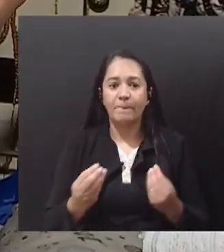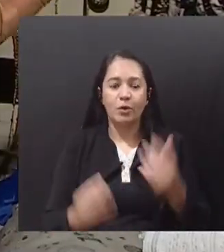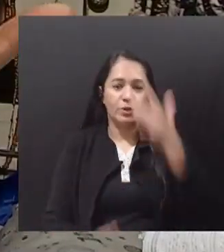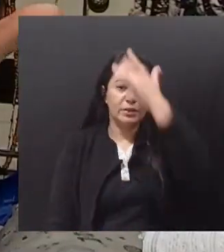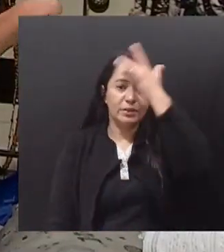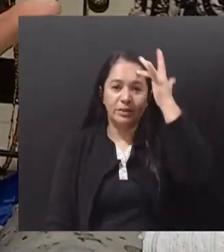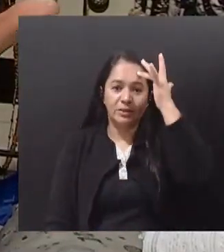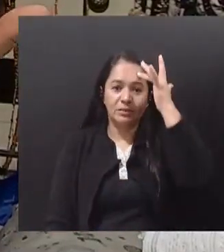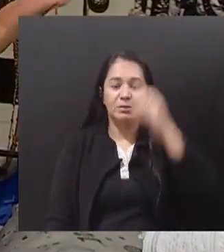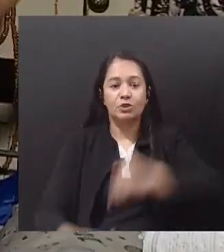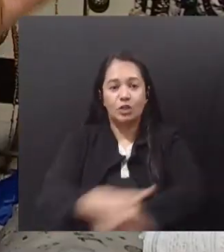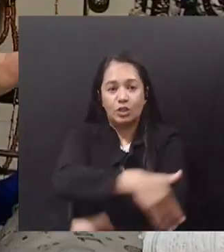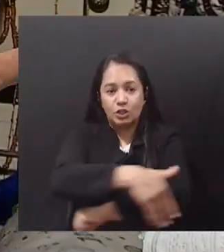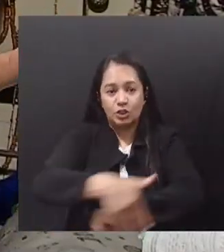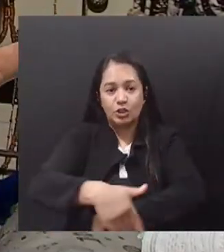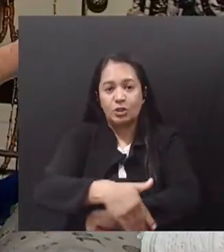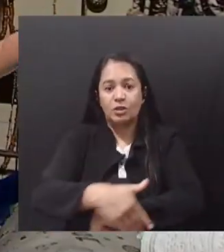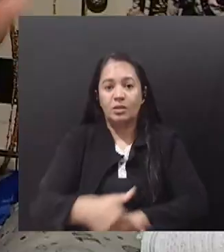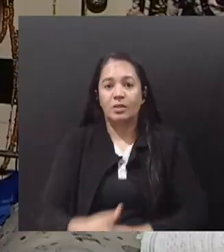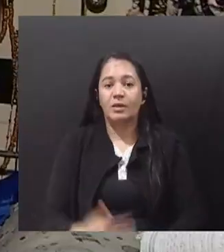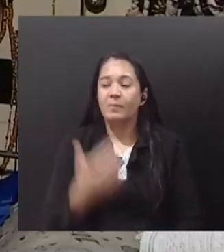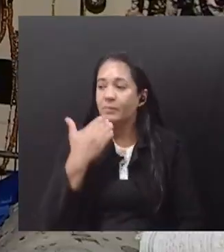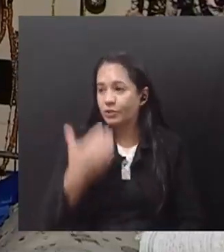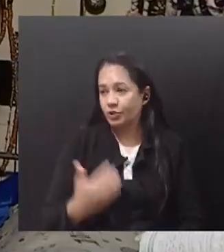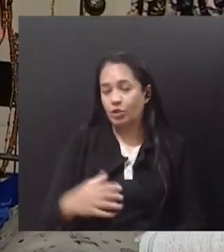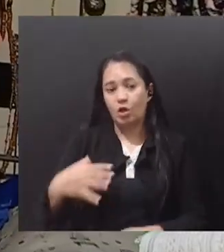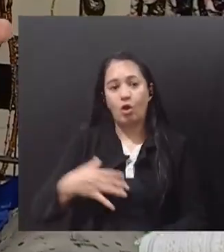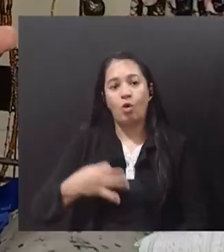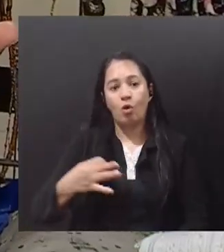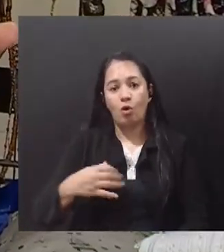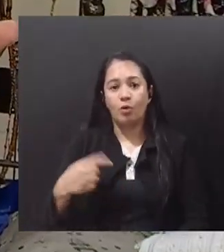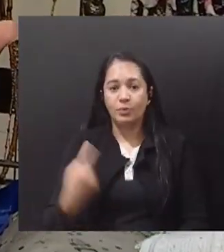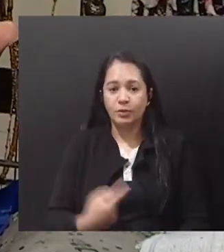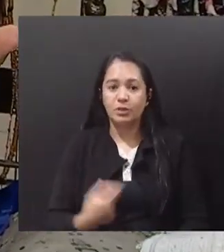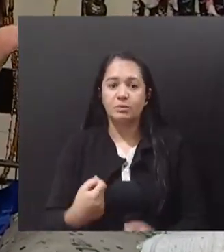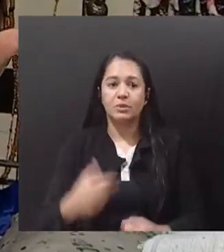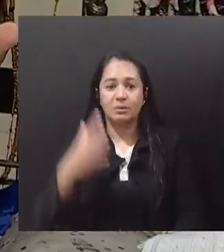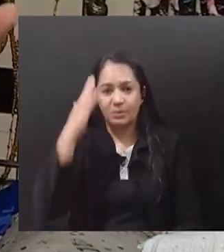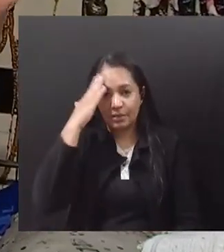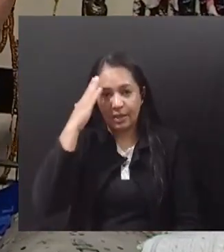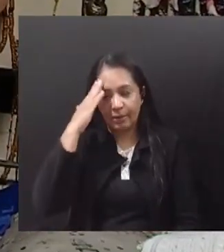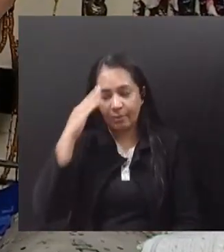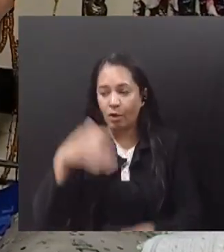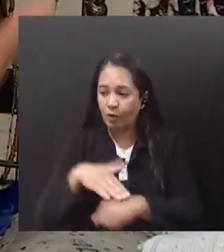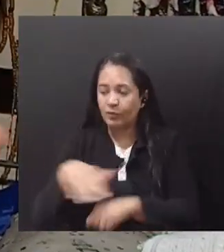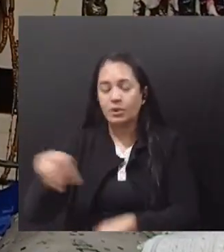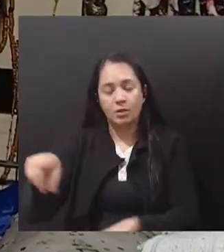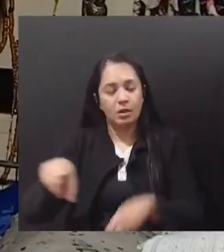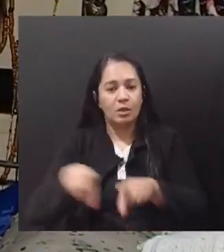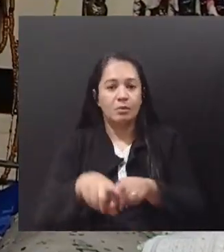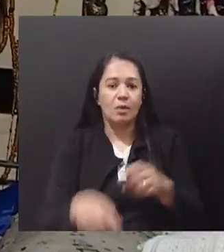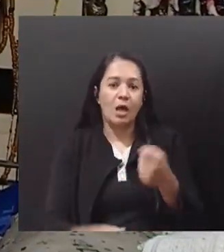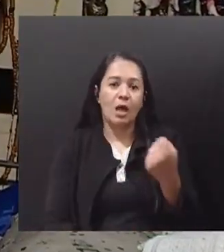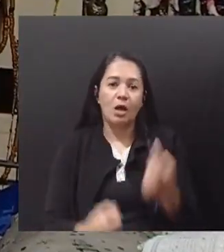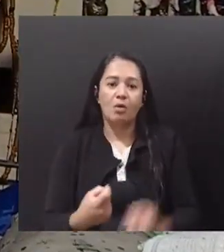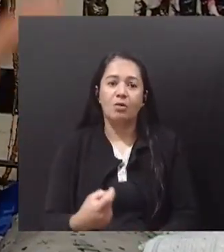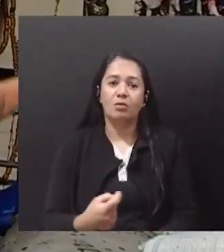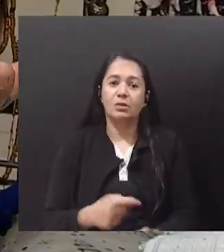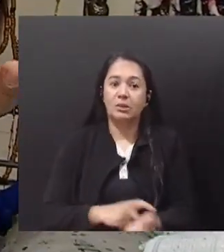rua que vêm até nós para pegar roupa. Então, a gente tem que saber lidar com eles também, né? Porque muitos, às vezes, estão muito